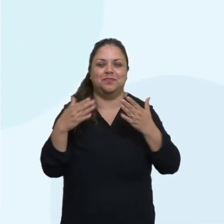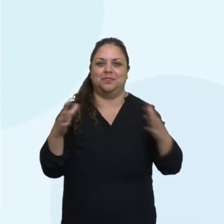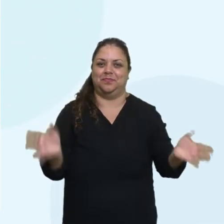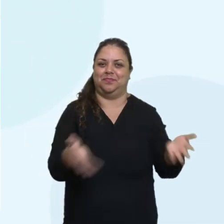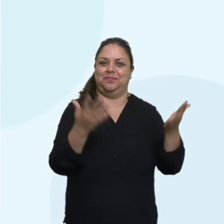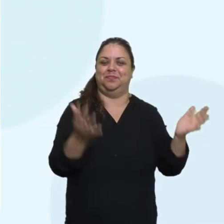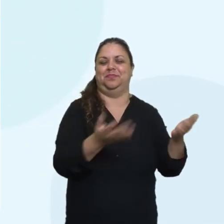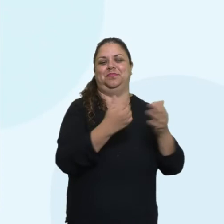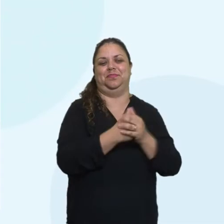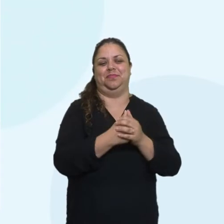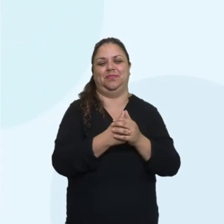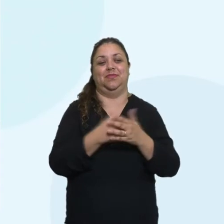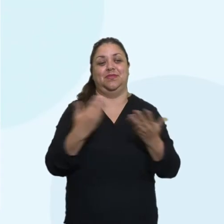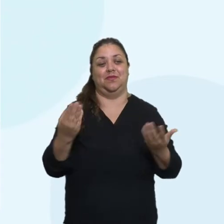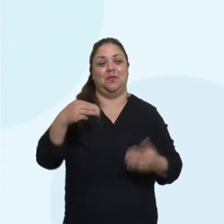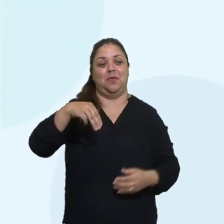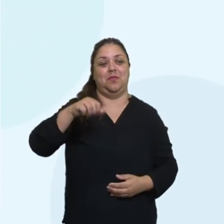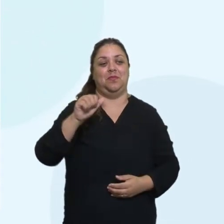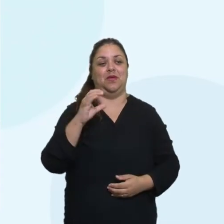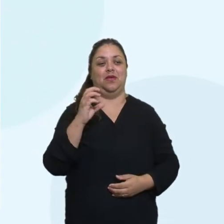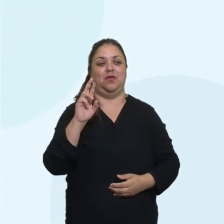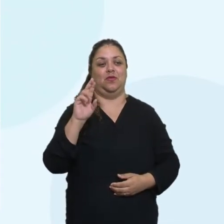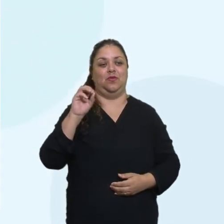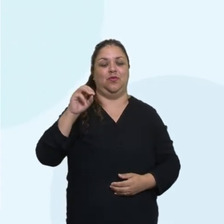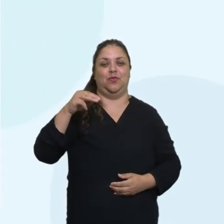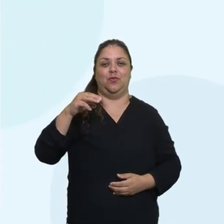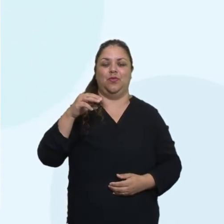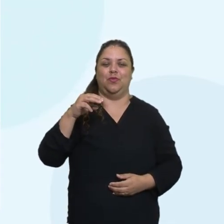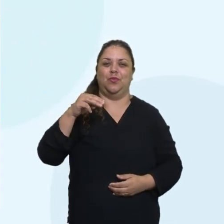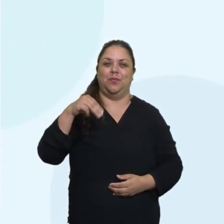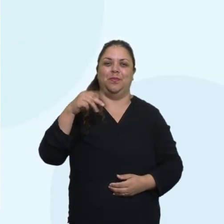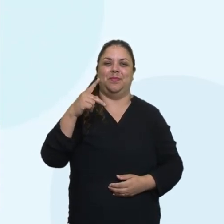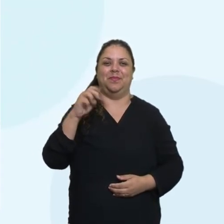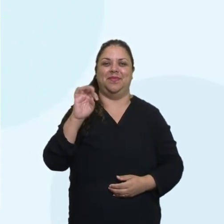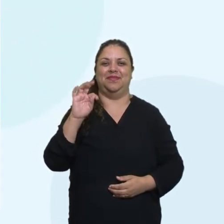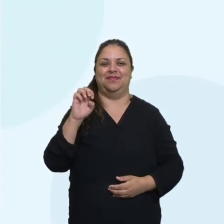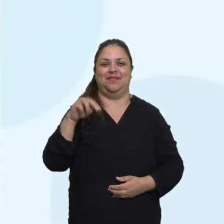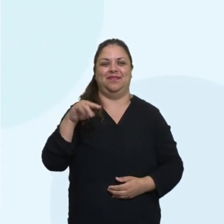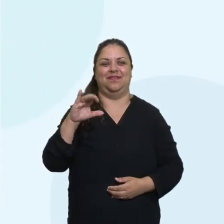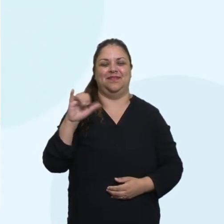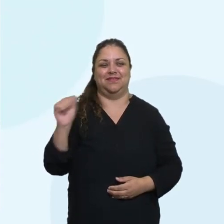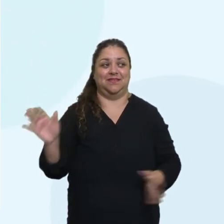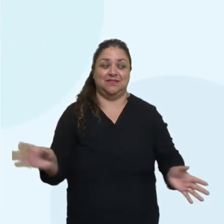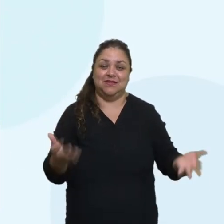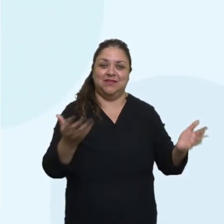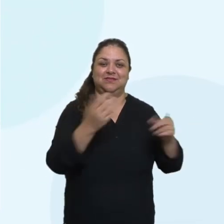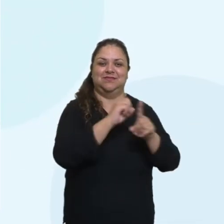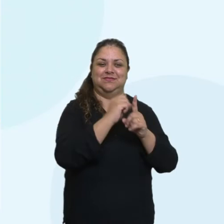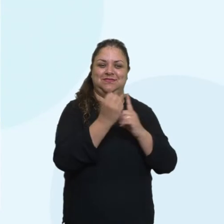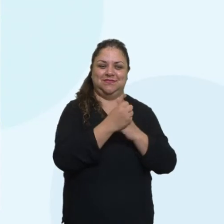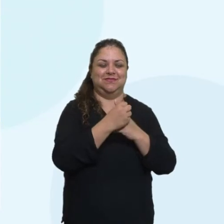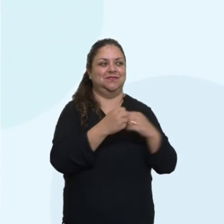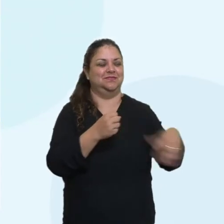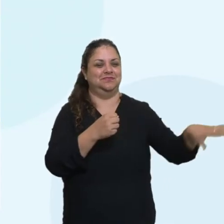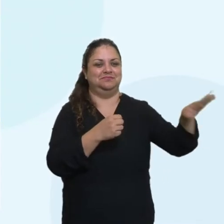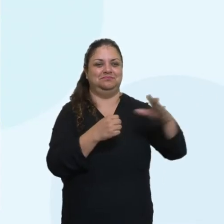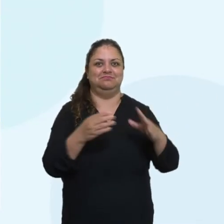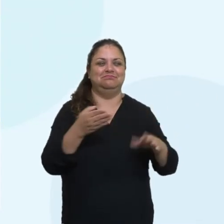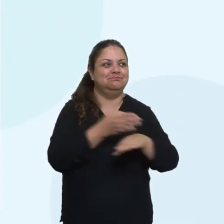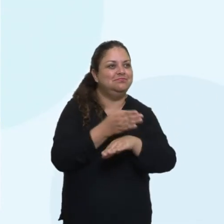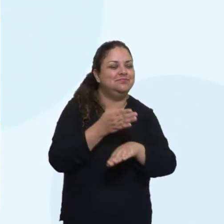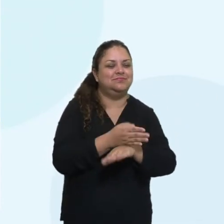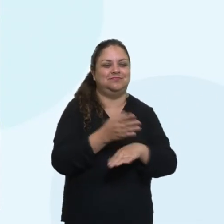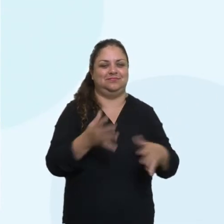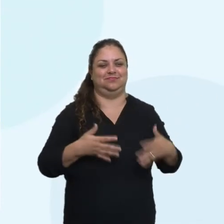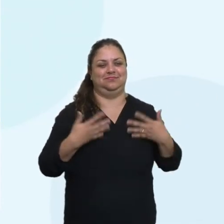essa máquina competência lá as outras competências como a iniciativa social a assertividade entusiasmo alguma